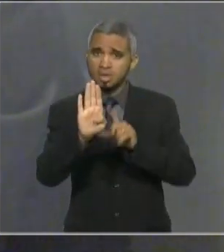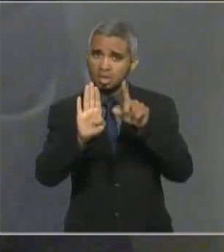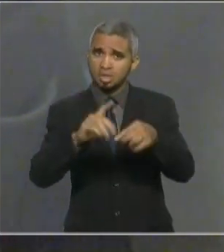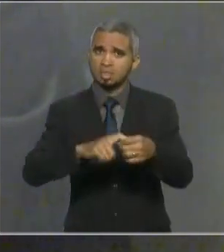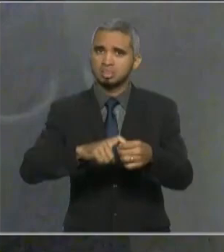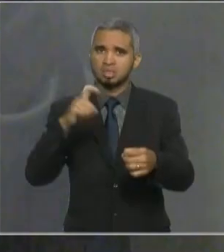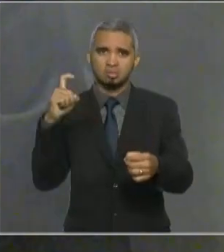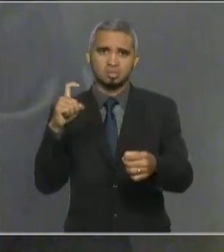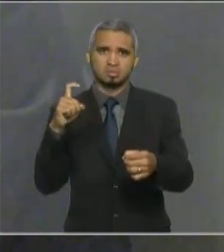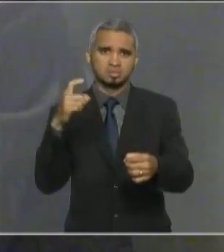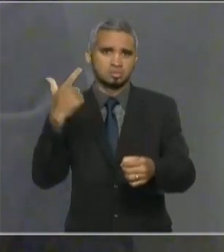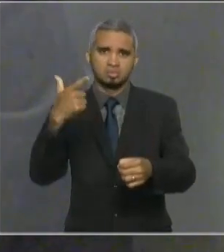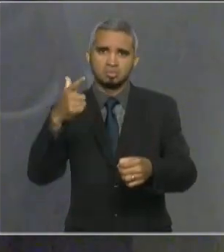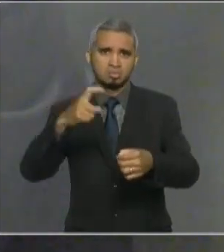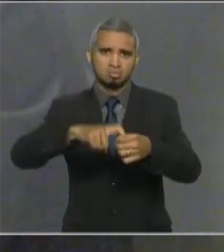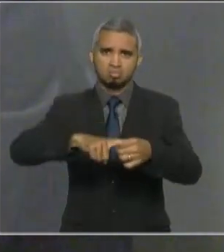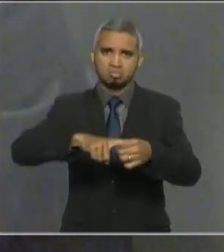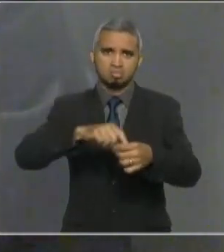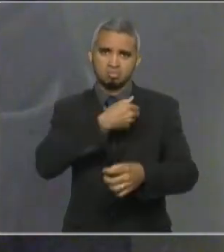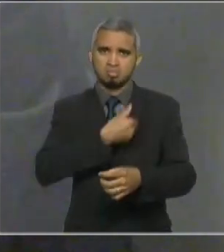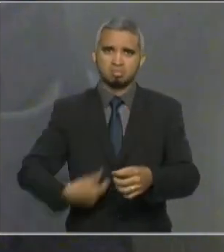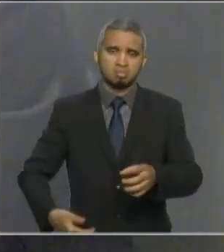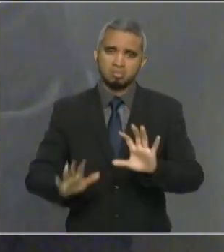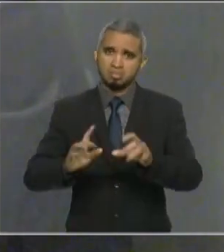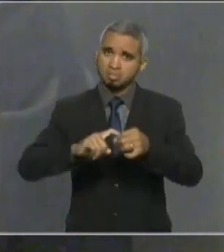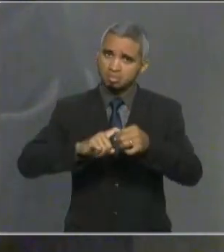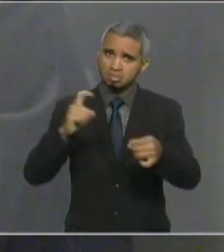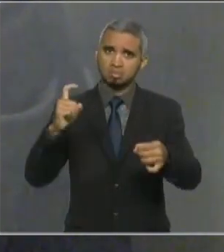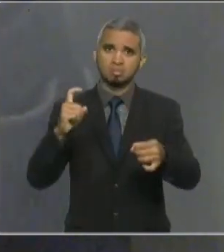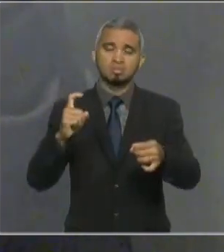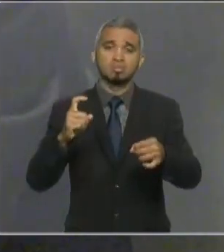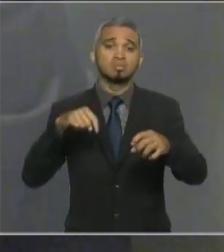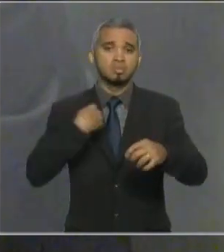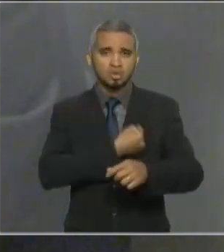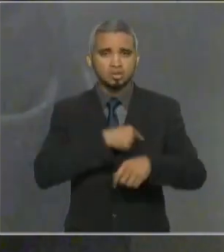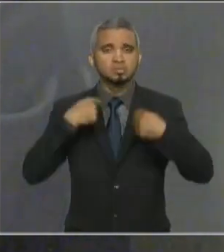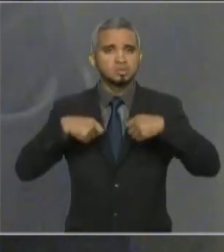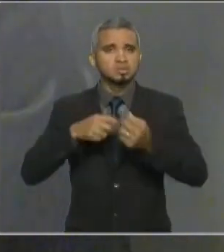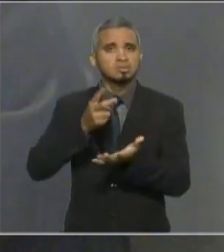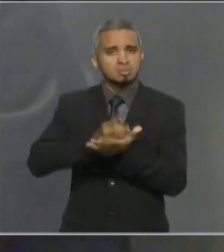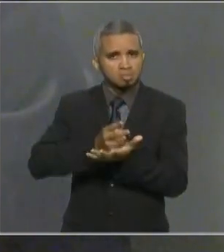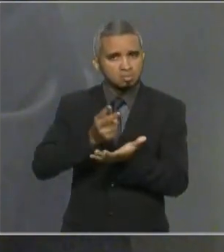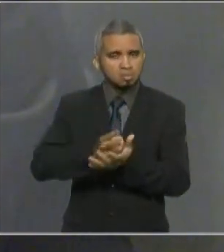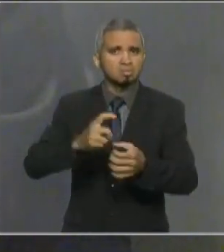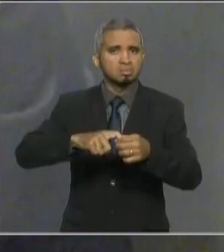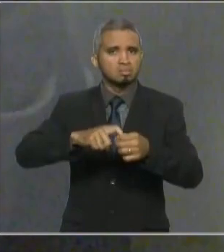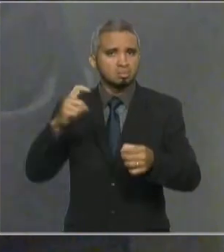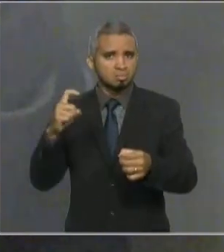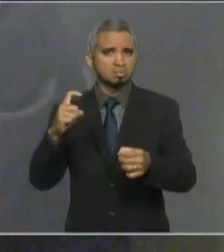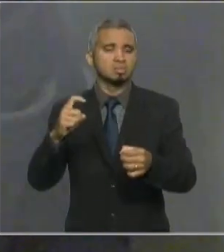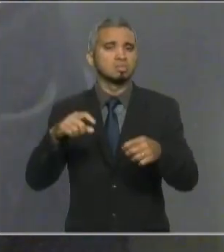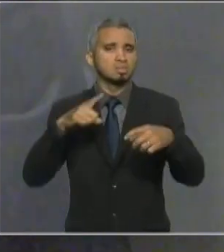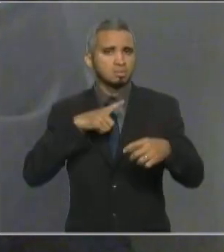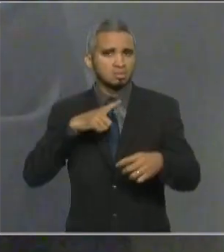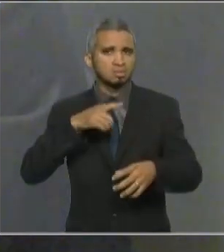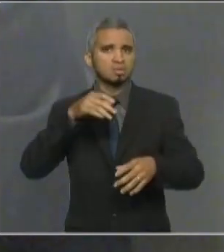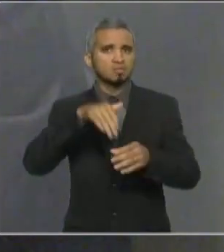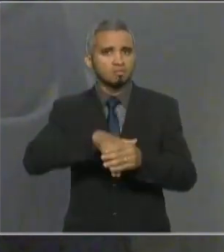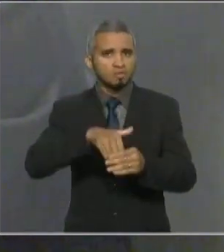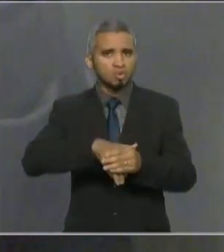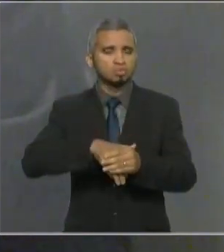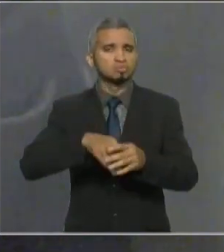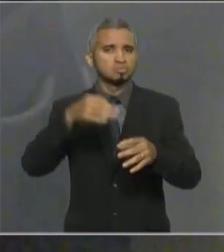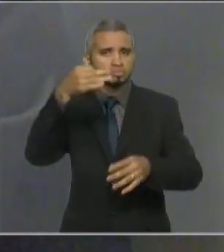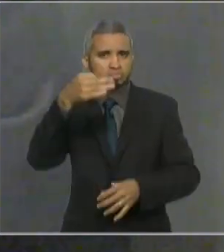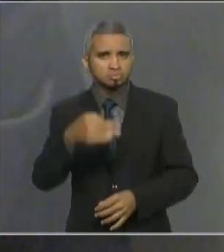ainda independente em nosso Estado e que nós precisamos conservá-la e que tenha uma eleição justa, uma